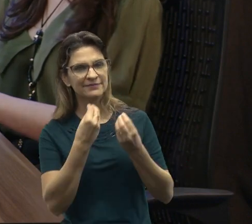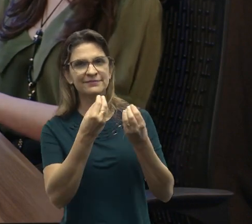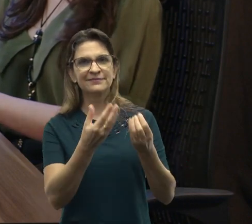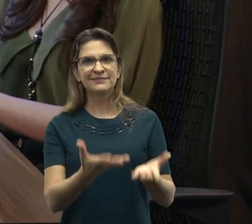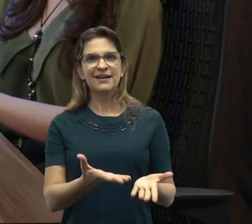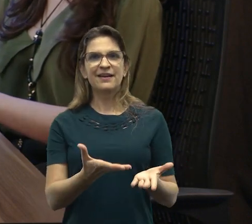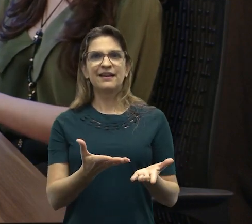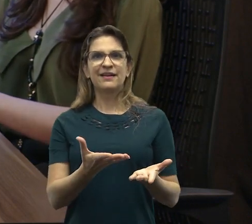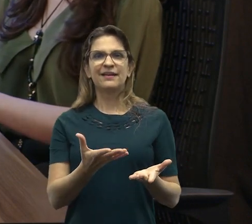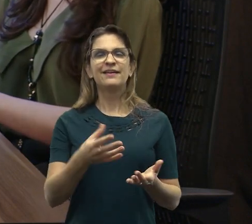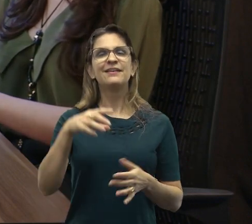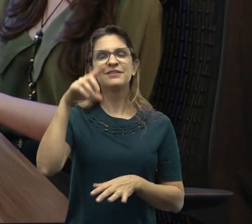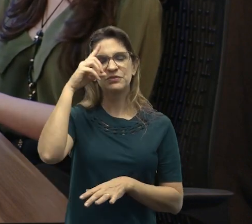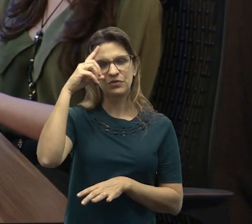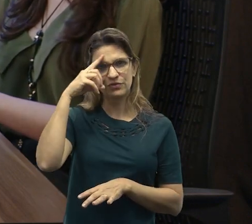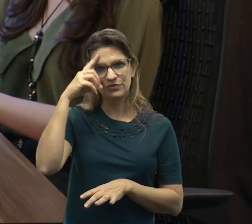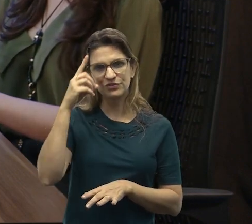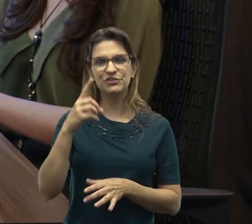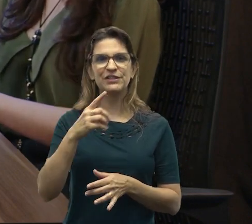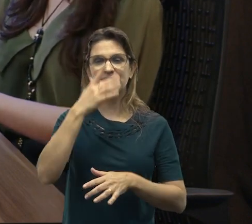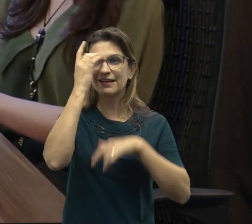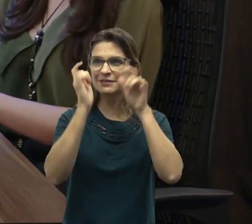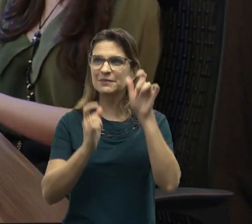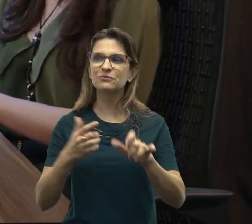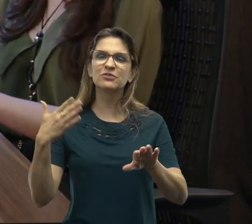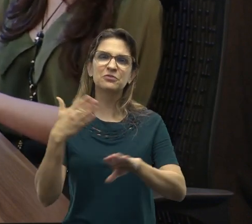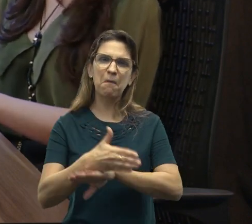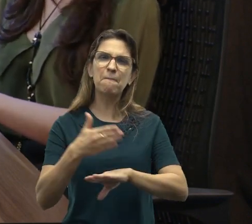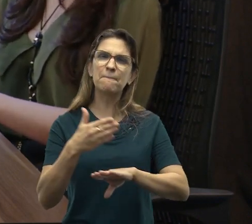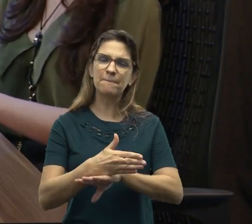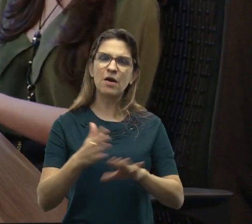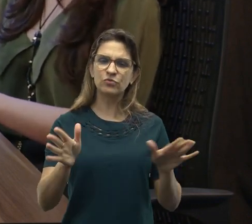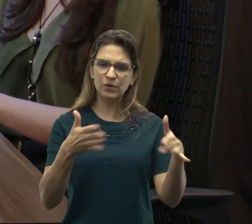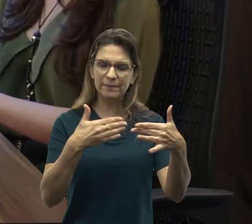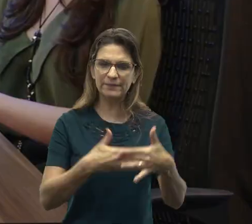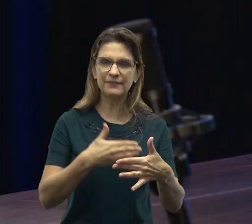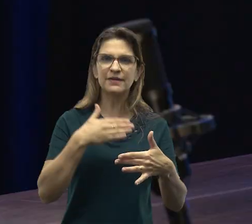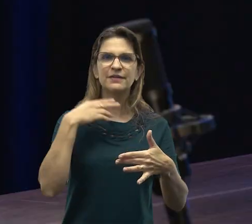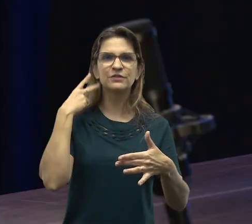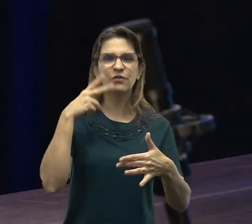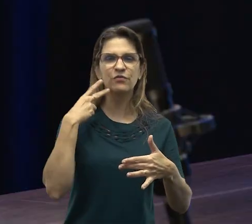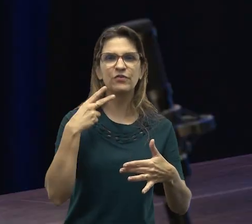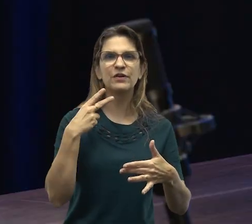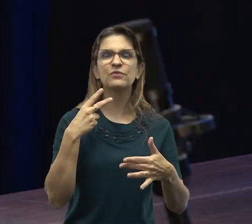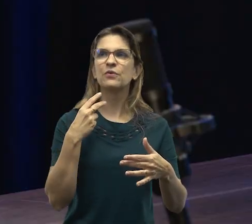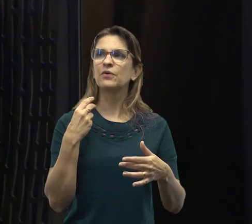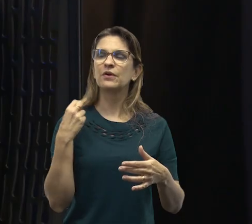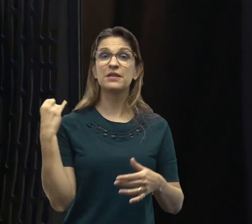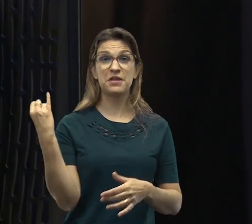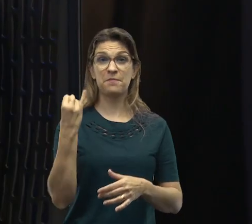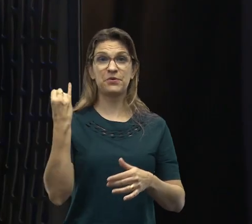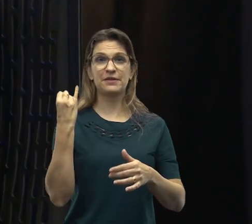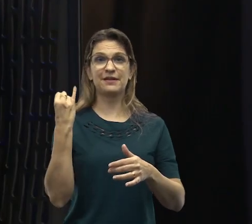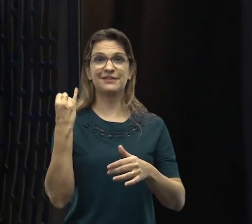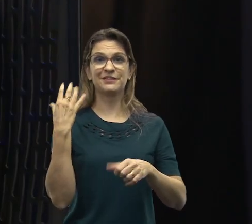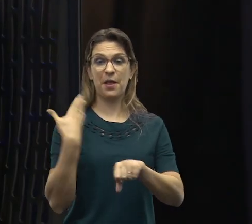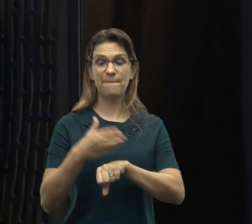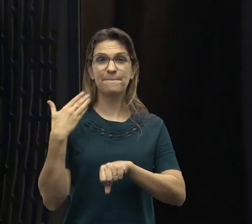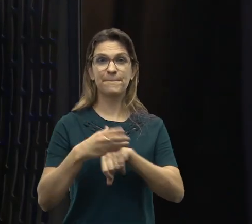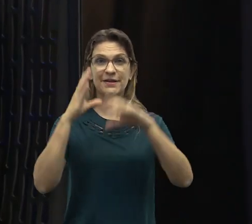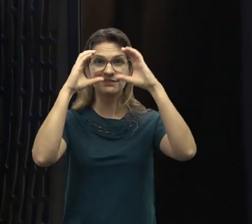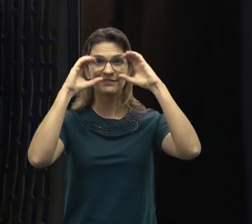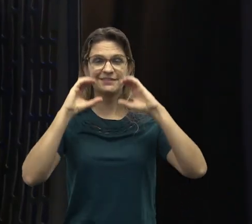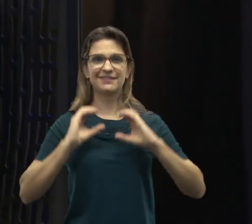pessoas lá no gabinete e eu acho que isso é um exercício de cidadania muito importante. É um exercício diário ali da